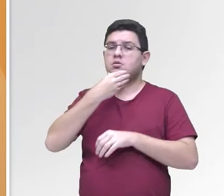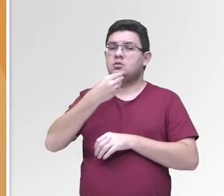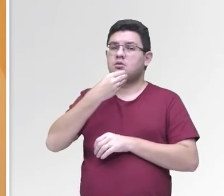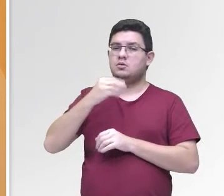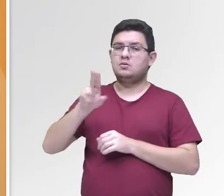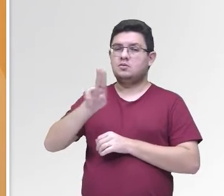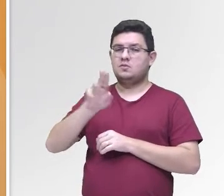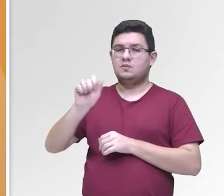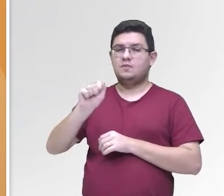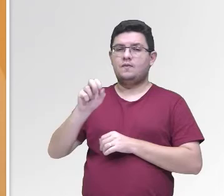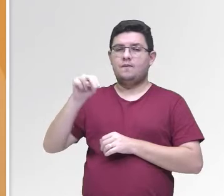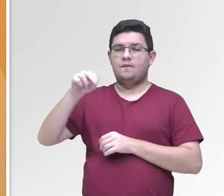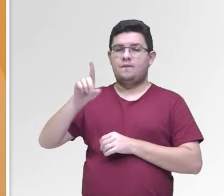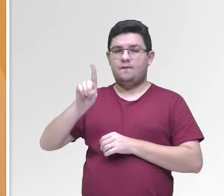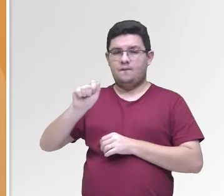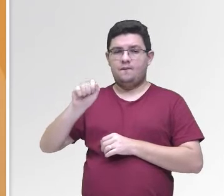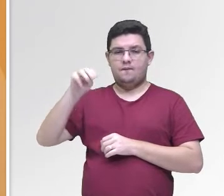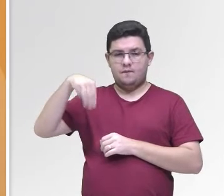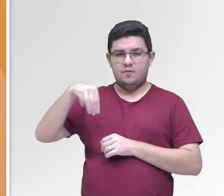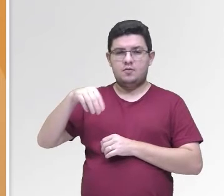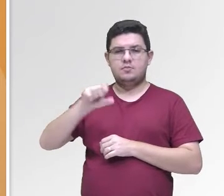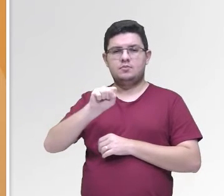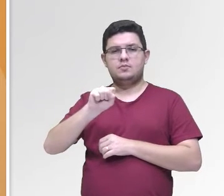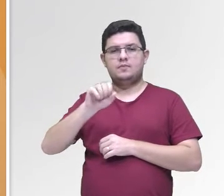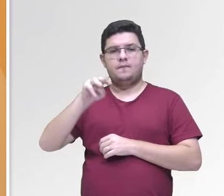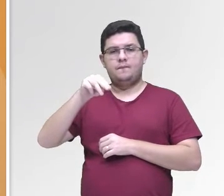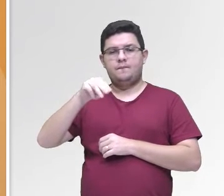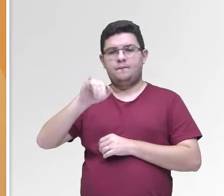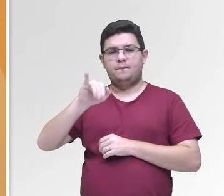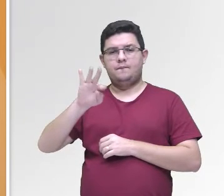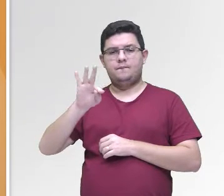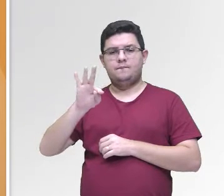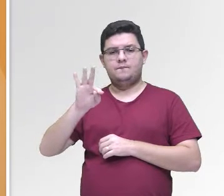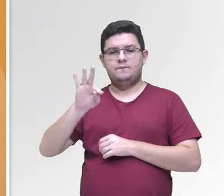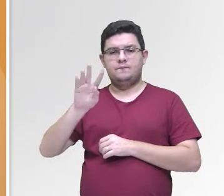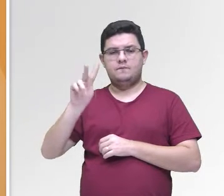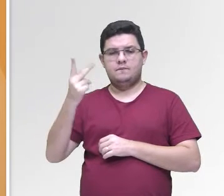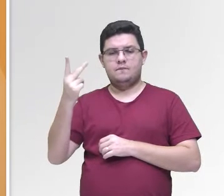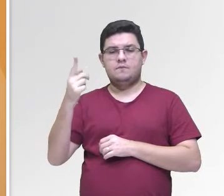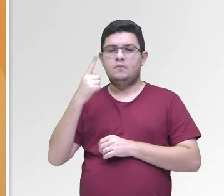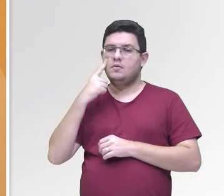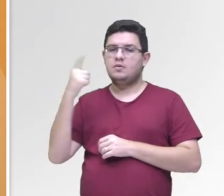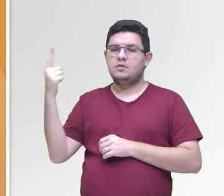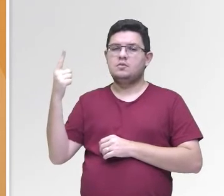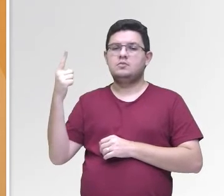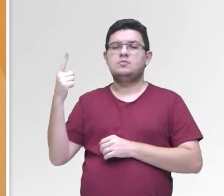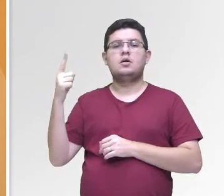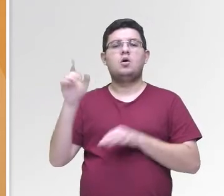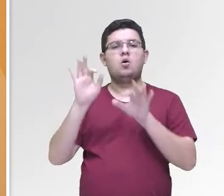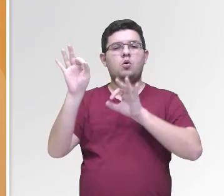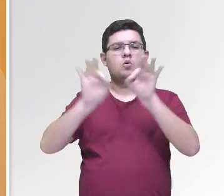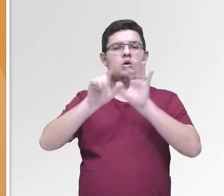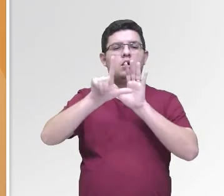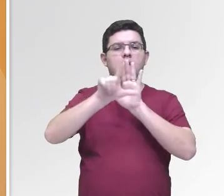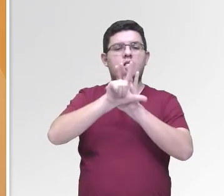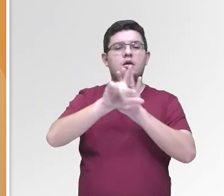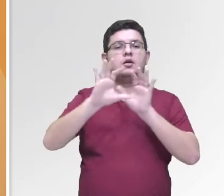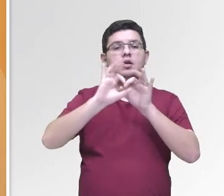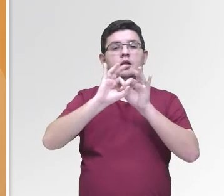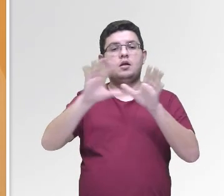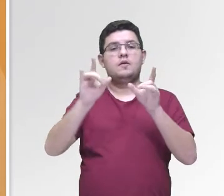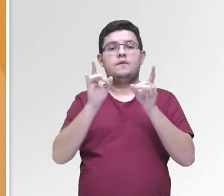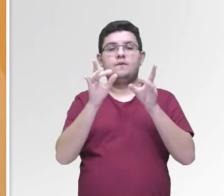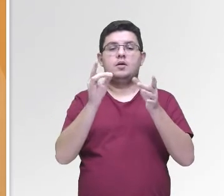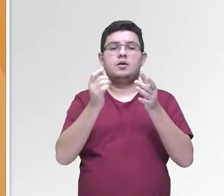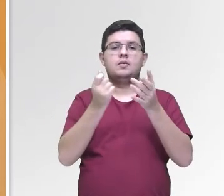aí na imagem, né? Nessa lei da oferta e da procura, funciona basicamente